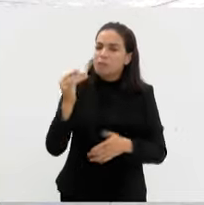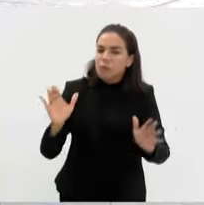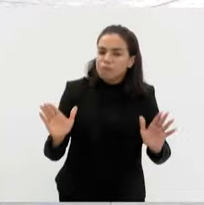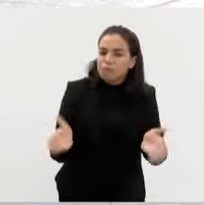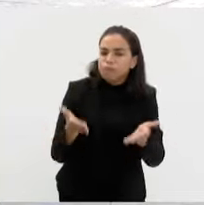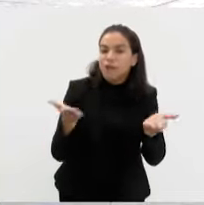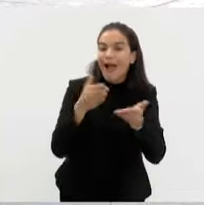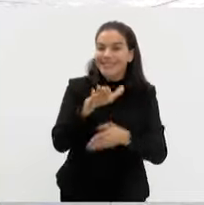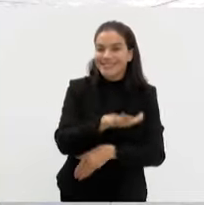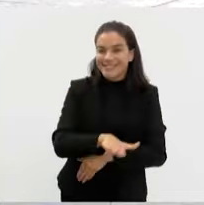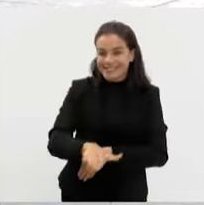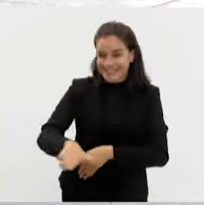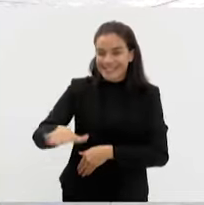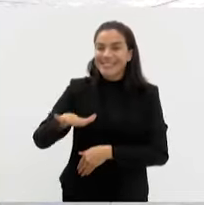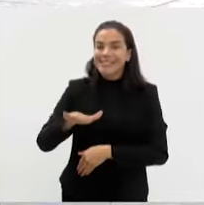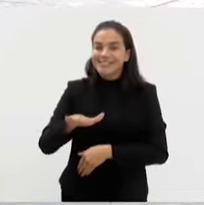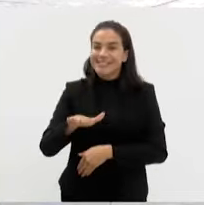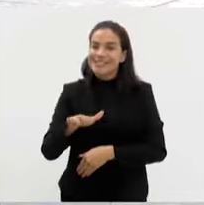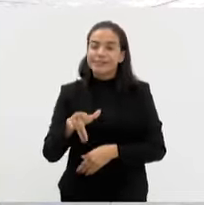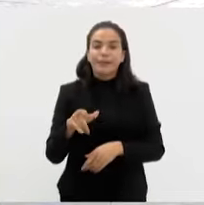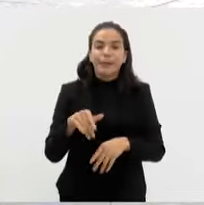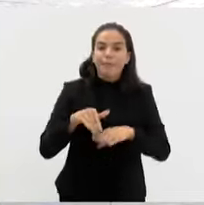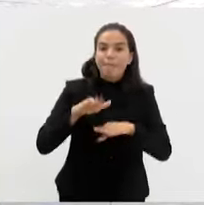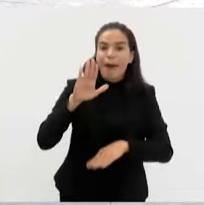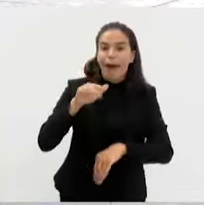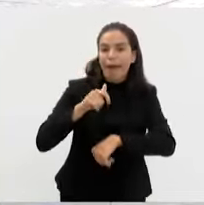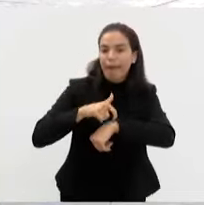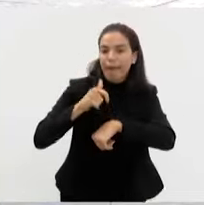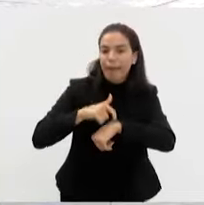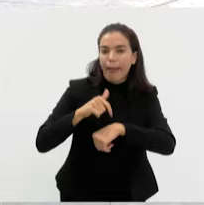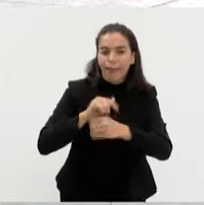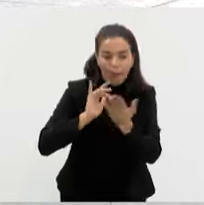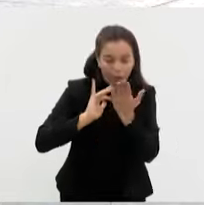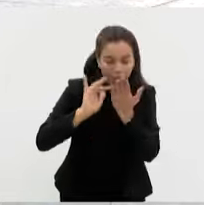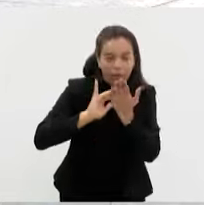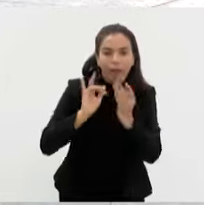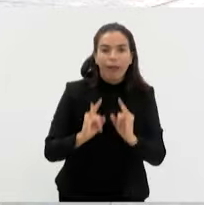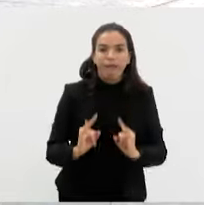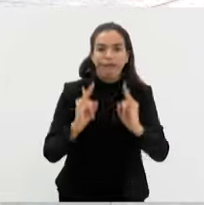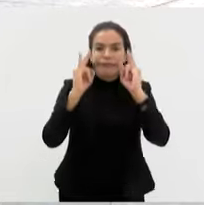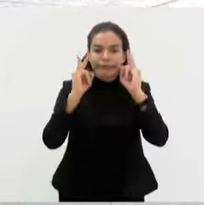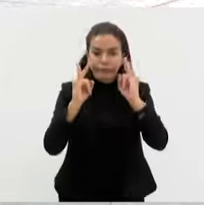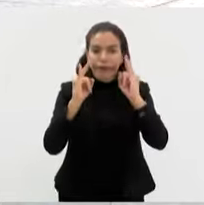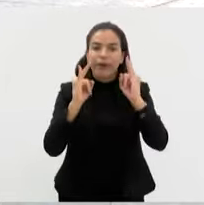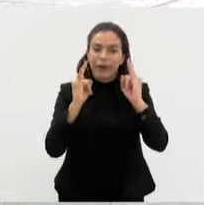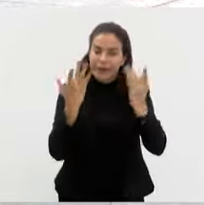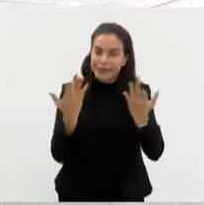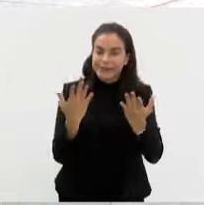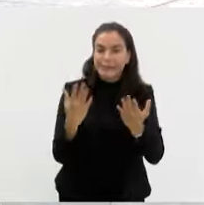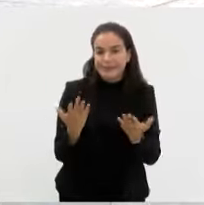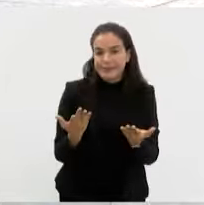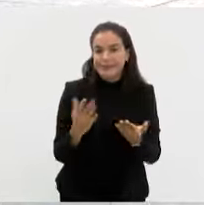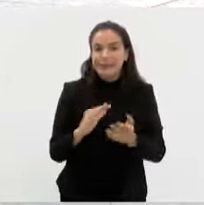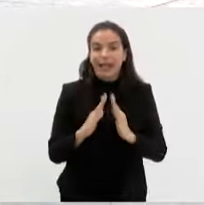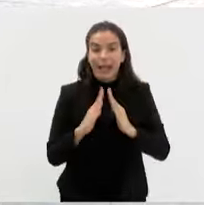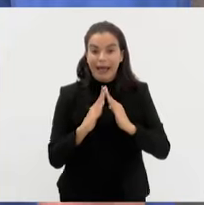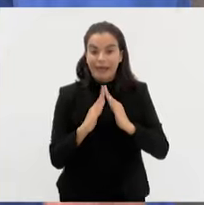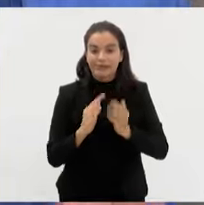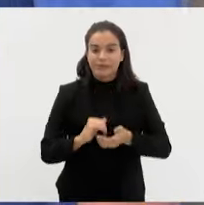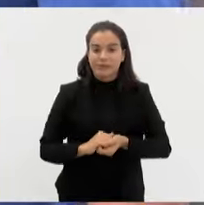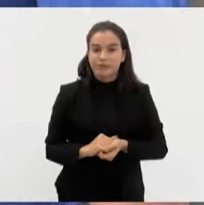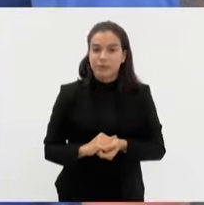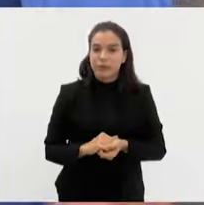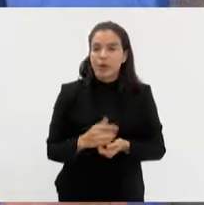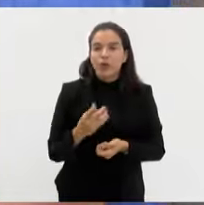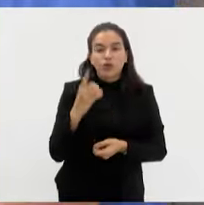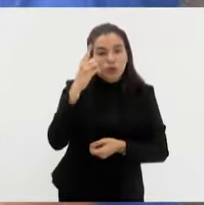também as crianças, que passam cada vez mais tempo nos apartamentos e nas telas de aparelhos eletrônicos. Um dia